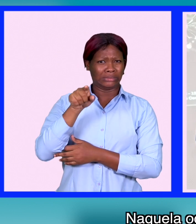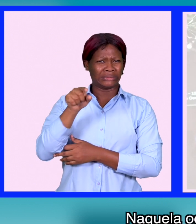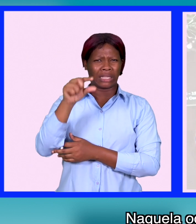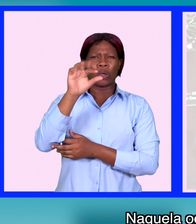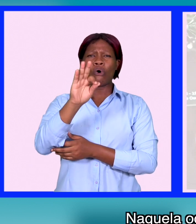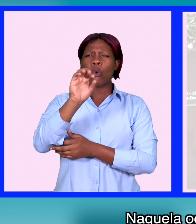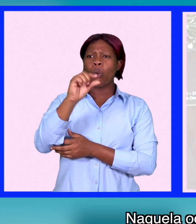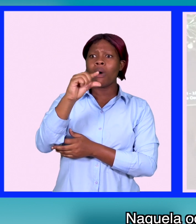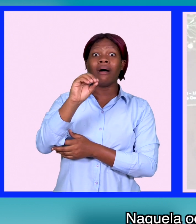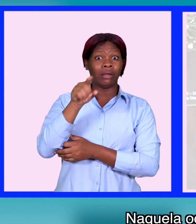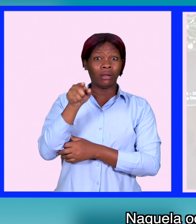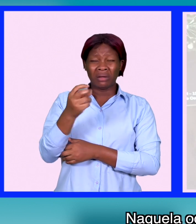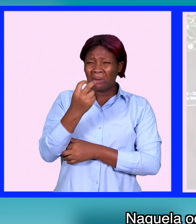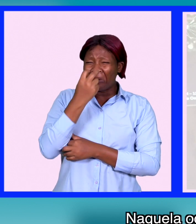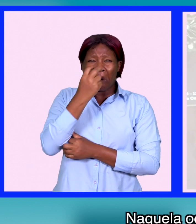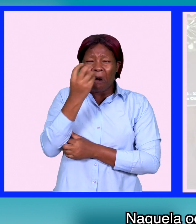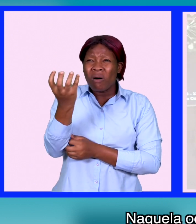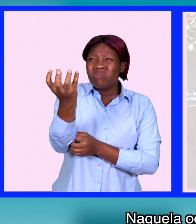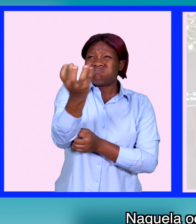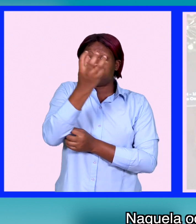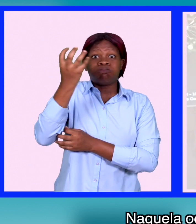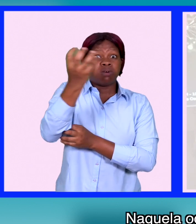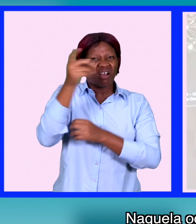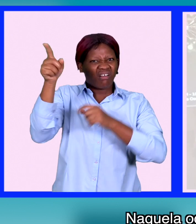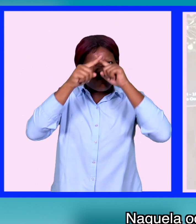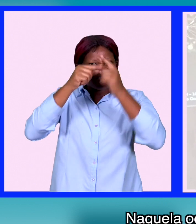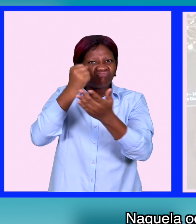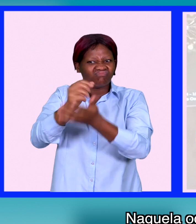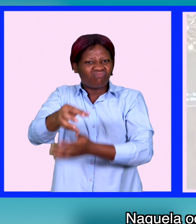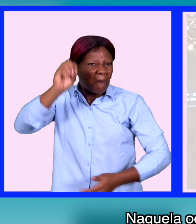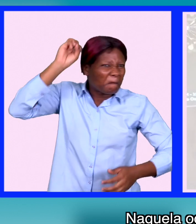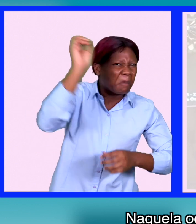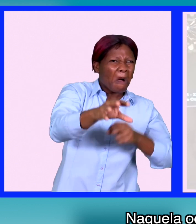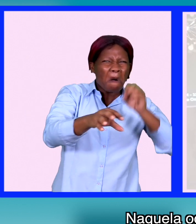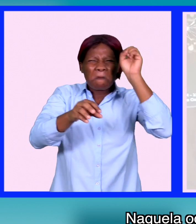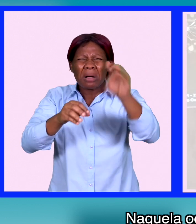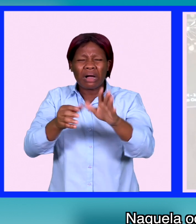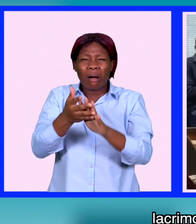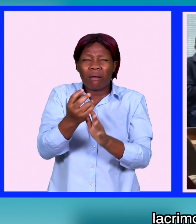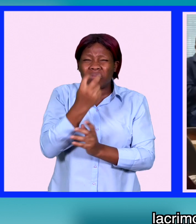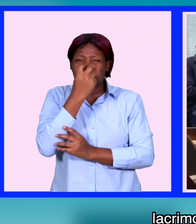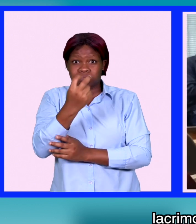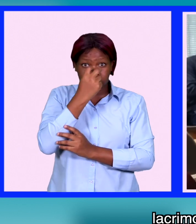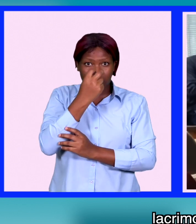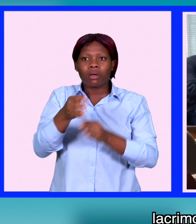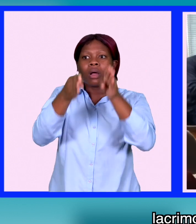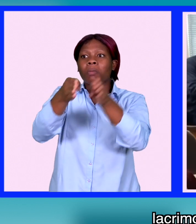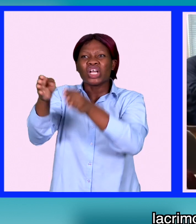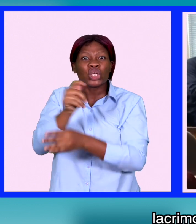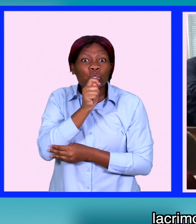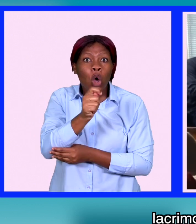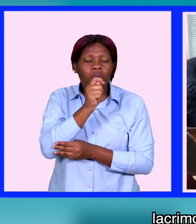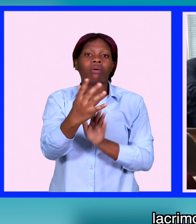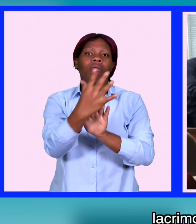Naquela ocasião, para dispersar a multidão e evitar uma possível rebelião, a polícia usou gás lacrimogéneo e arma de